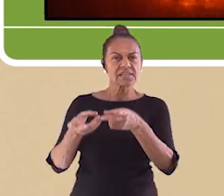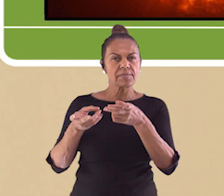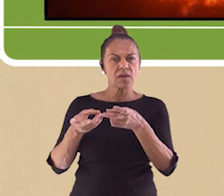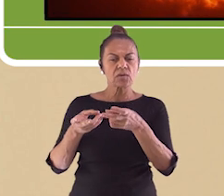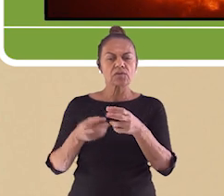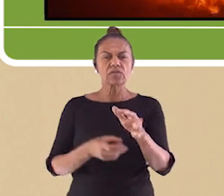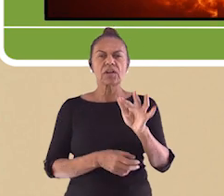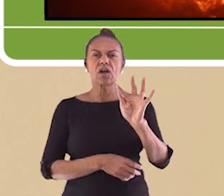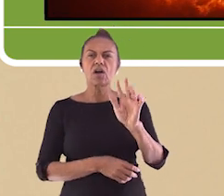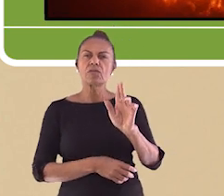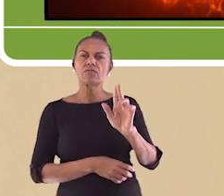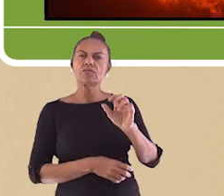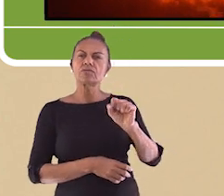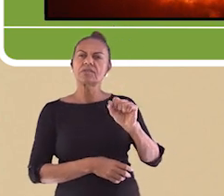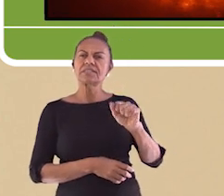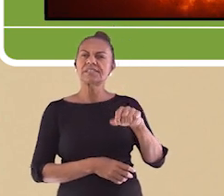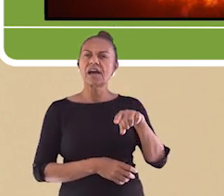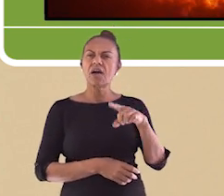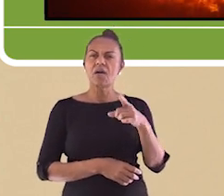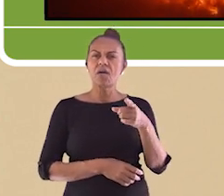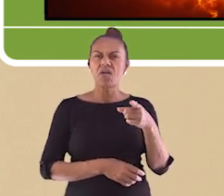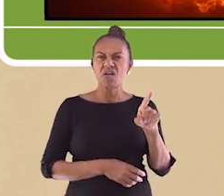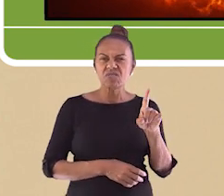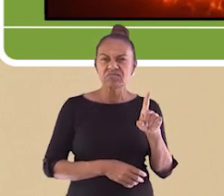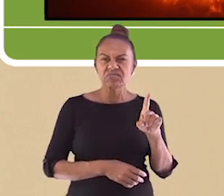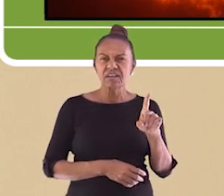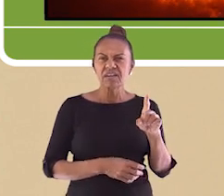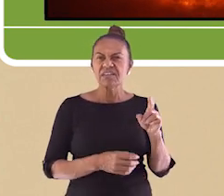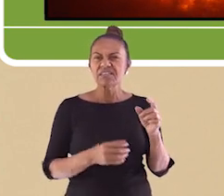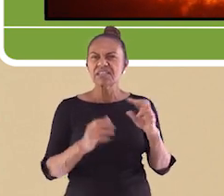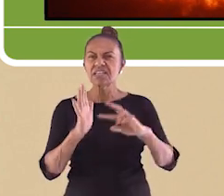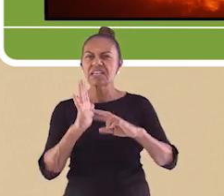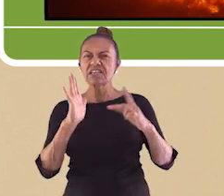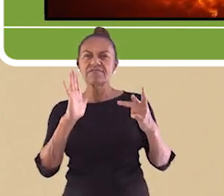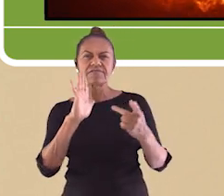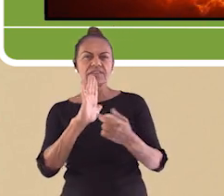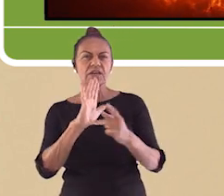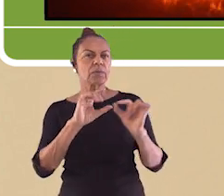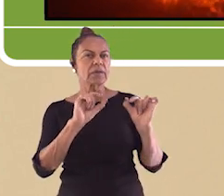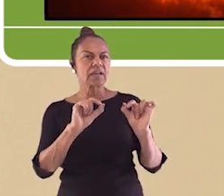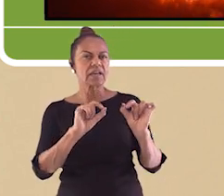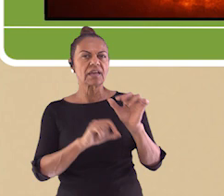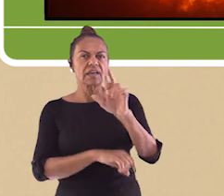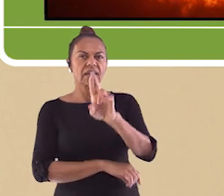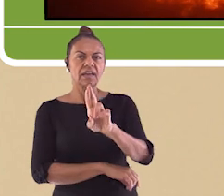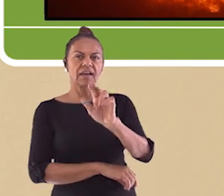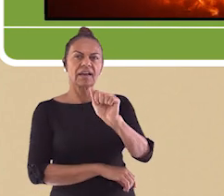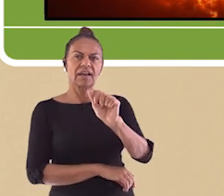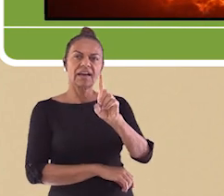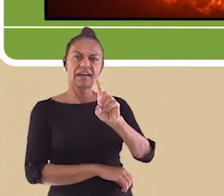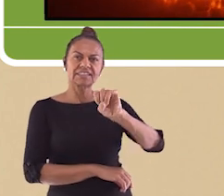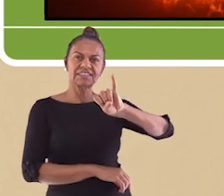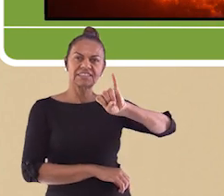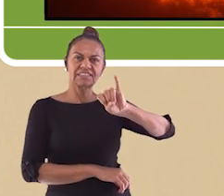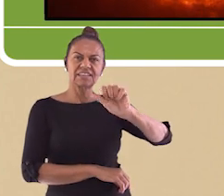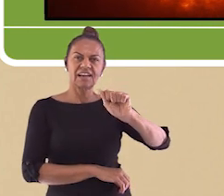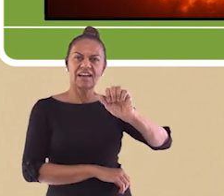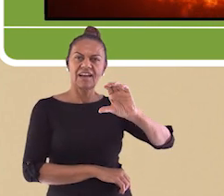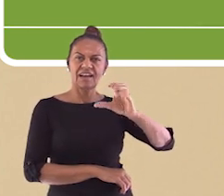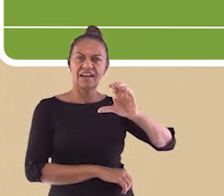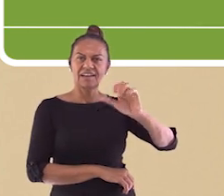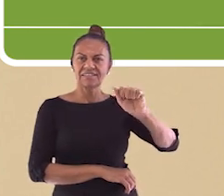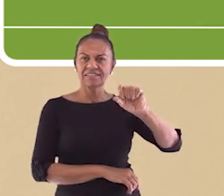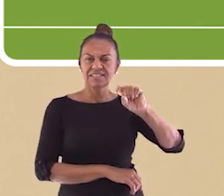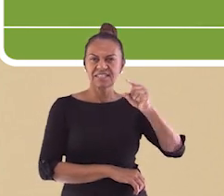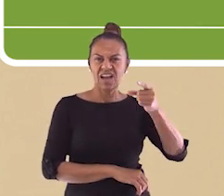eu falo de fusão e fissão nuclear, eu estou falando de radiação? E radiação, lembra o que é?